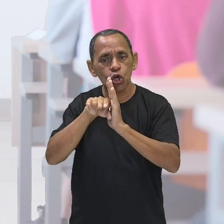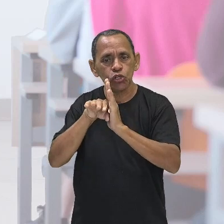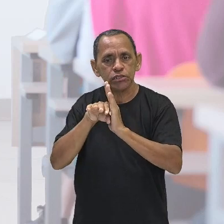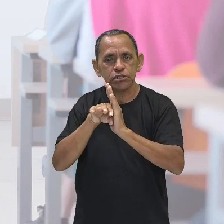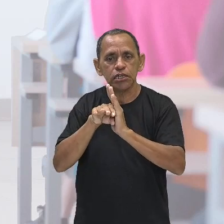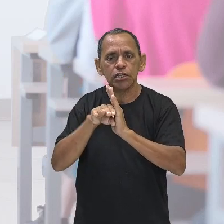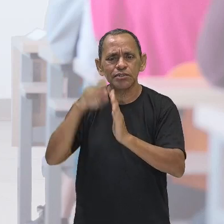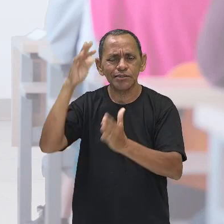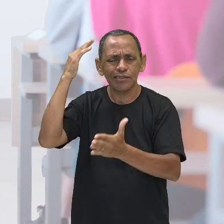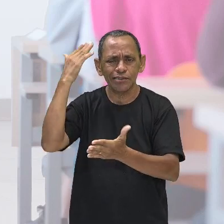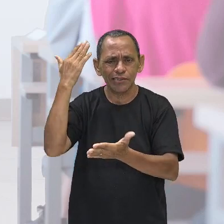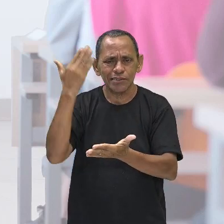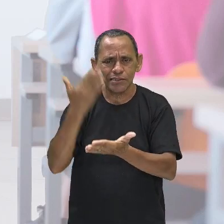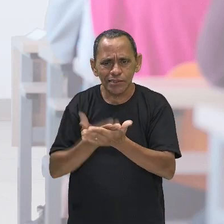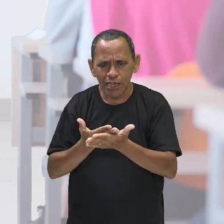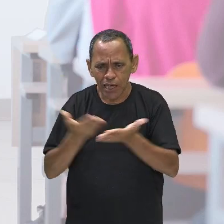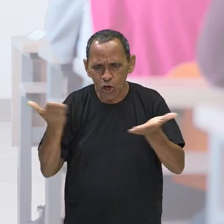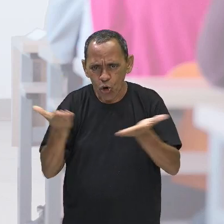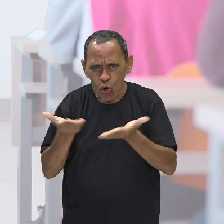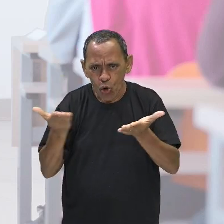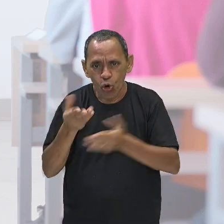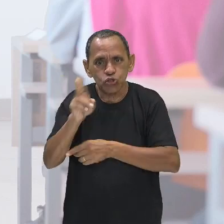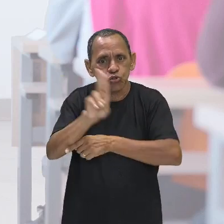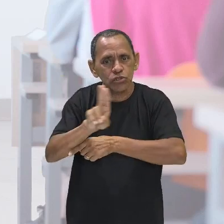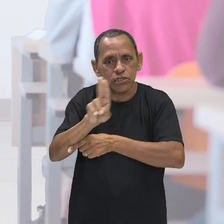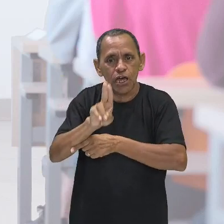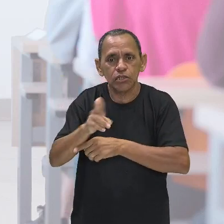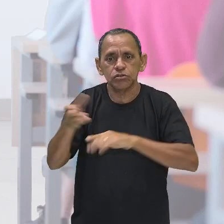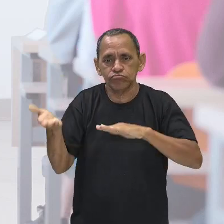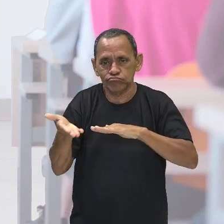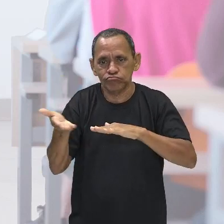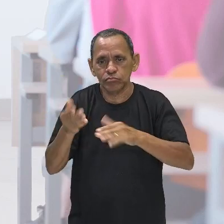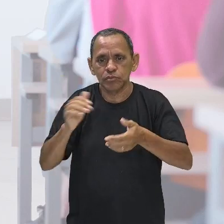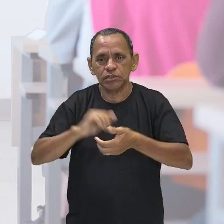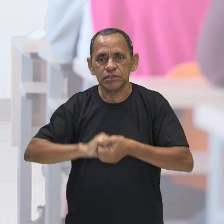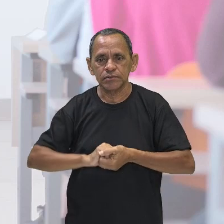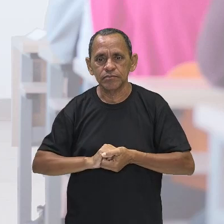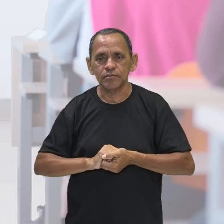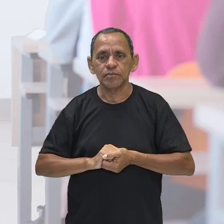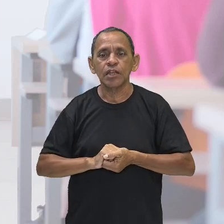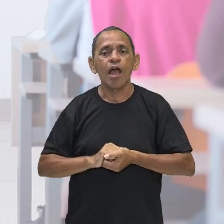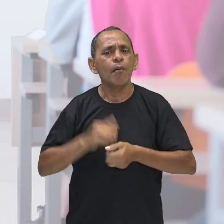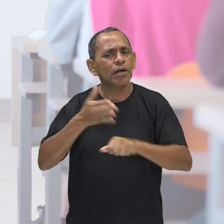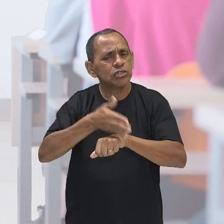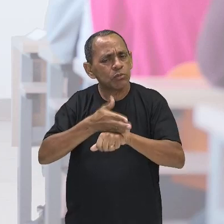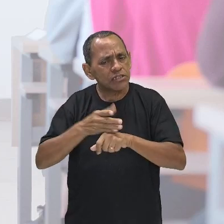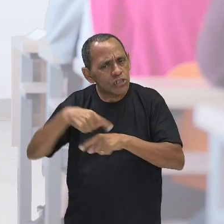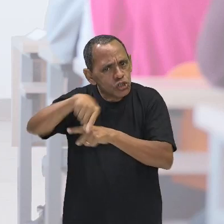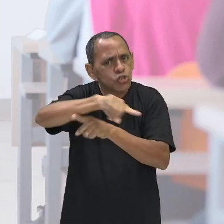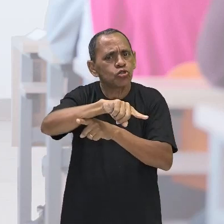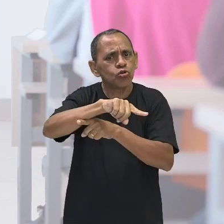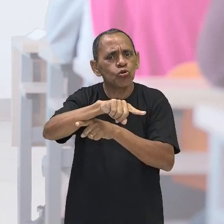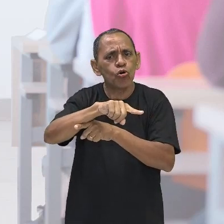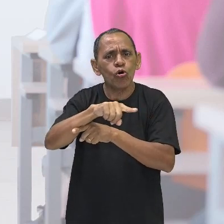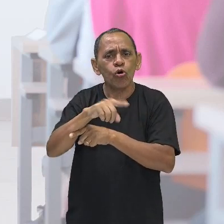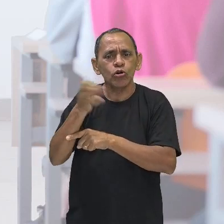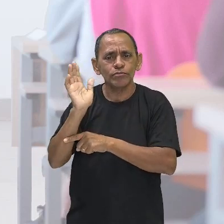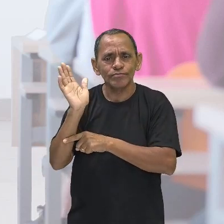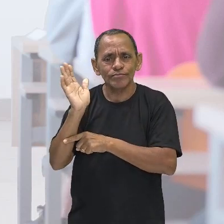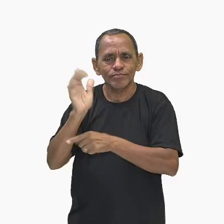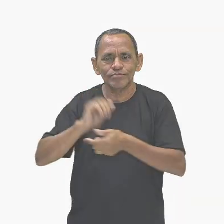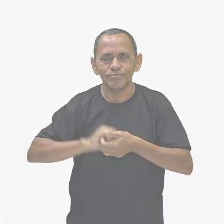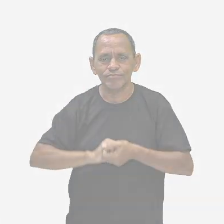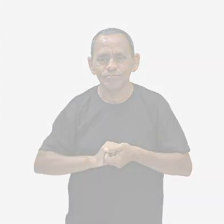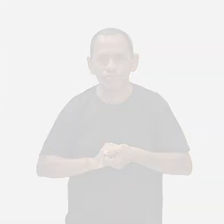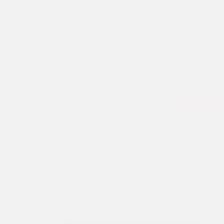válidos até a contemporaneidade. Muito obrigado pela participação de todos e até a próxima aula.